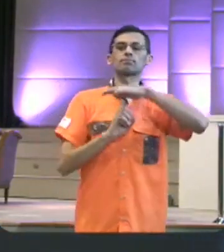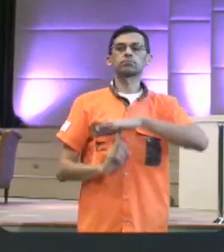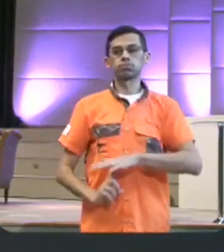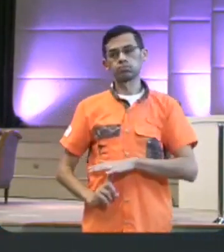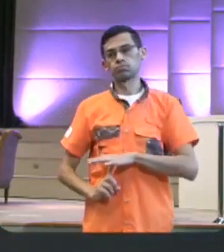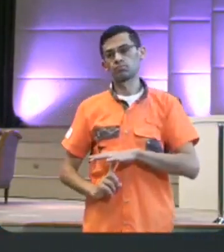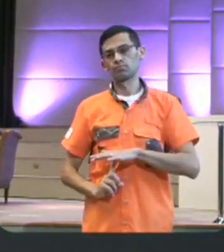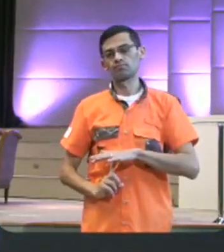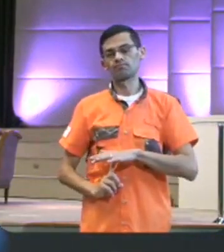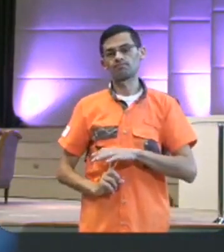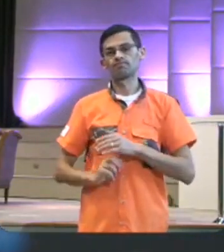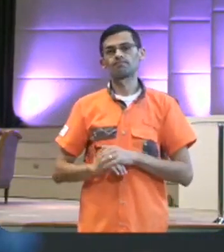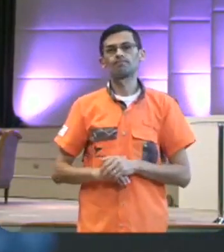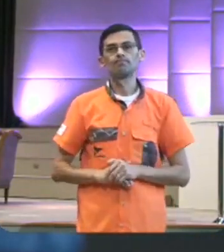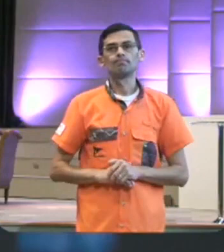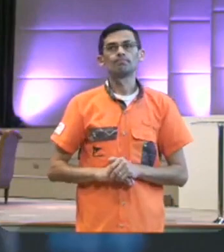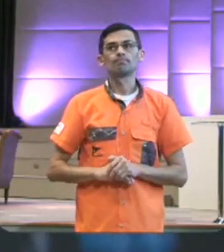depressão.